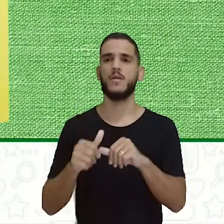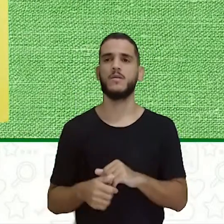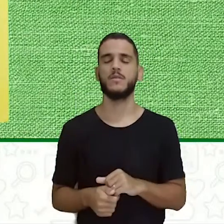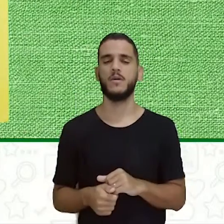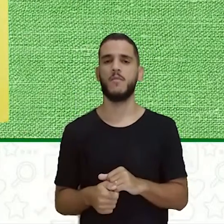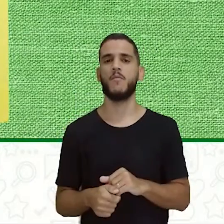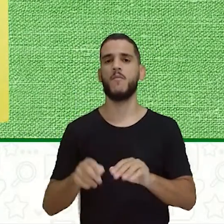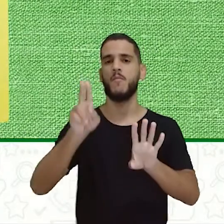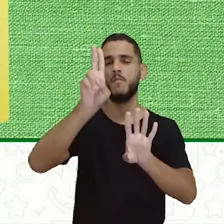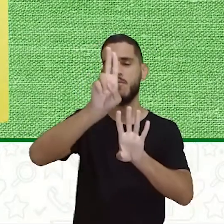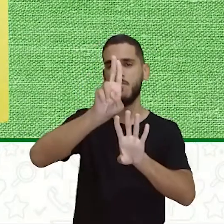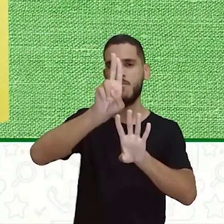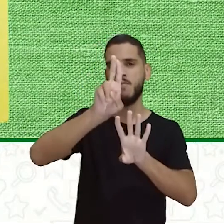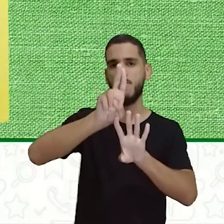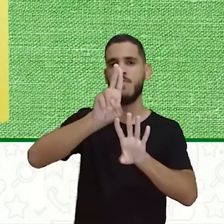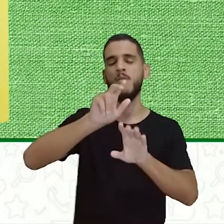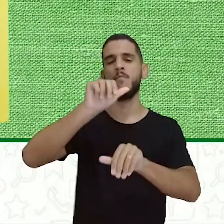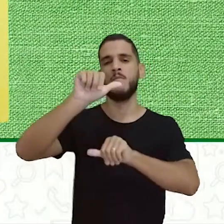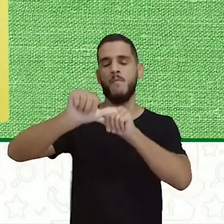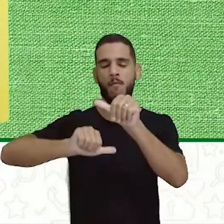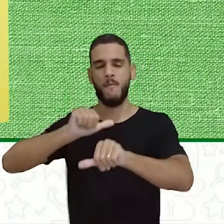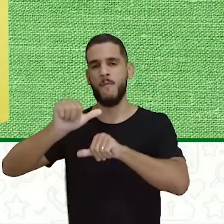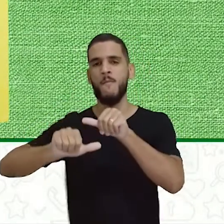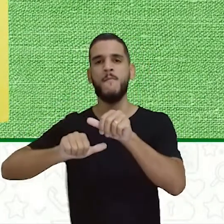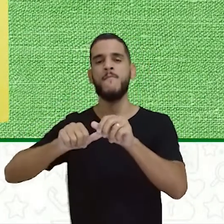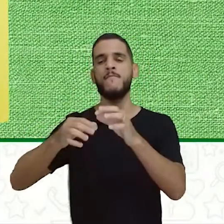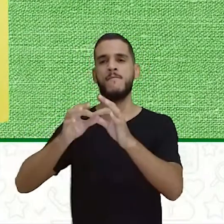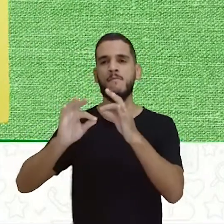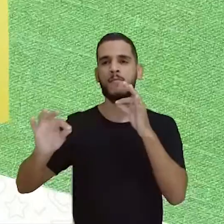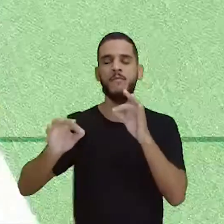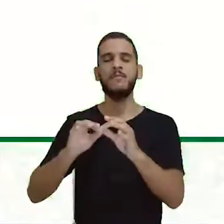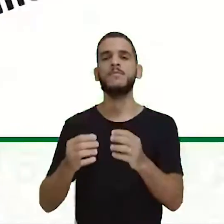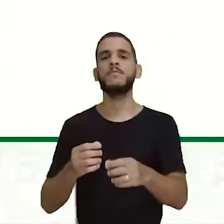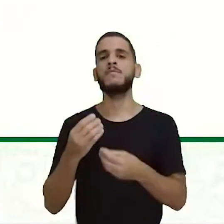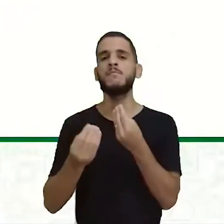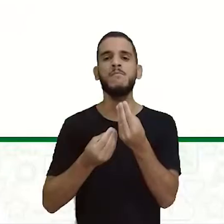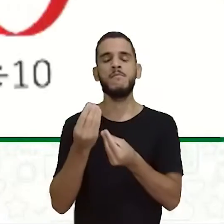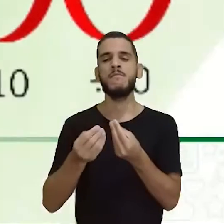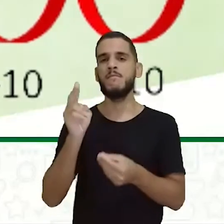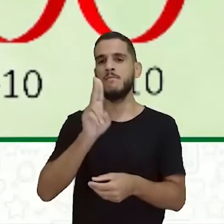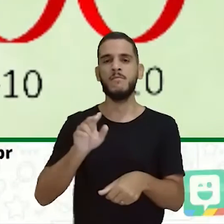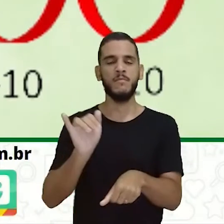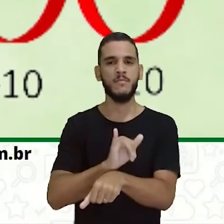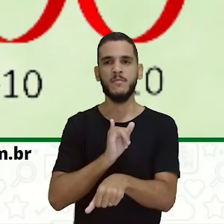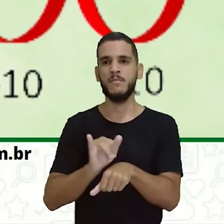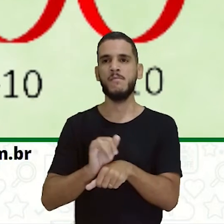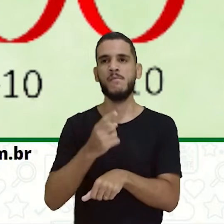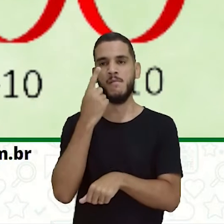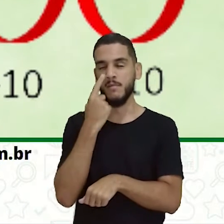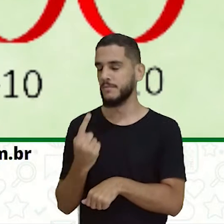unidade de medida de comprimento. Como é que a gente faz essa conversão? Olha só.